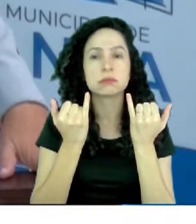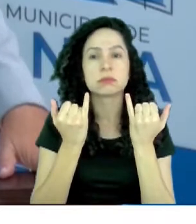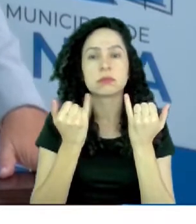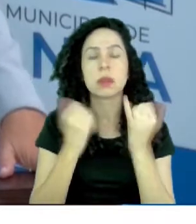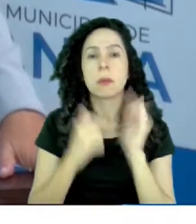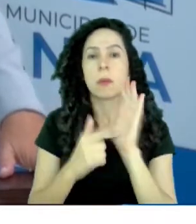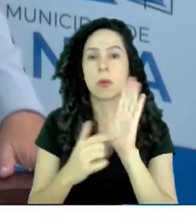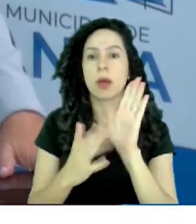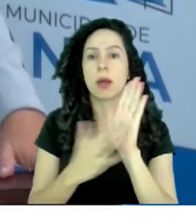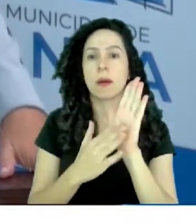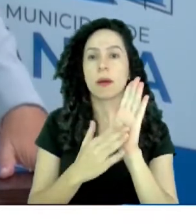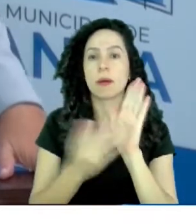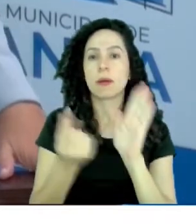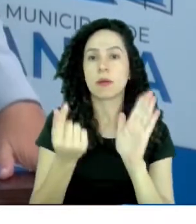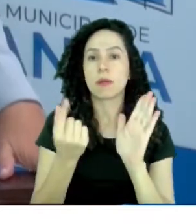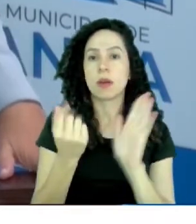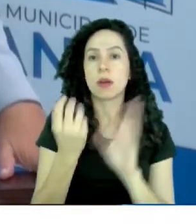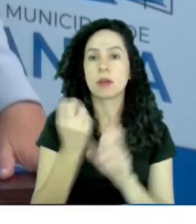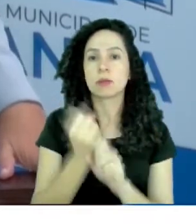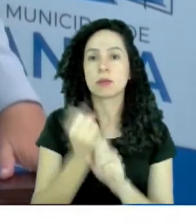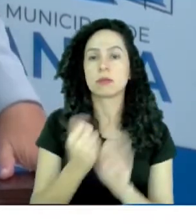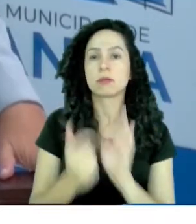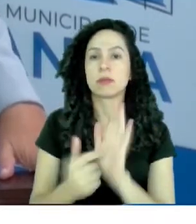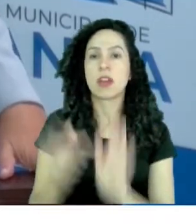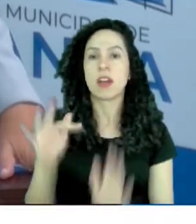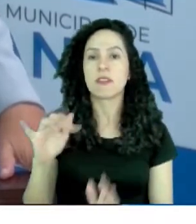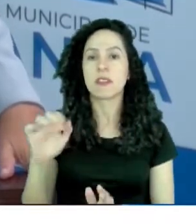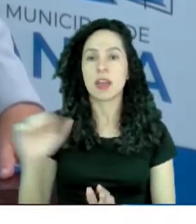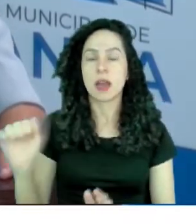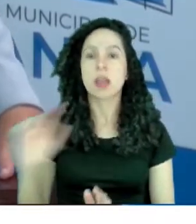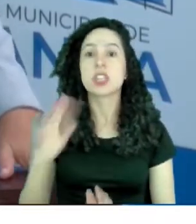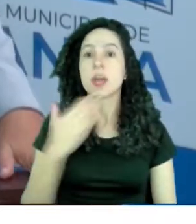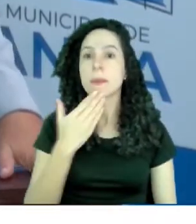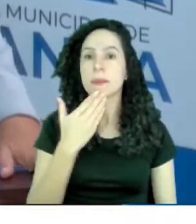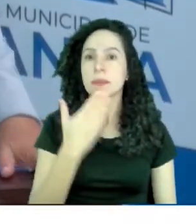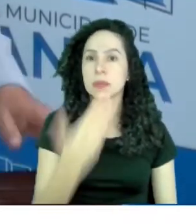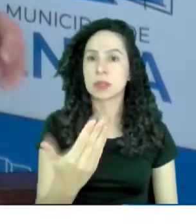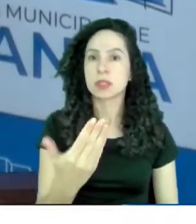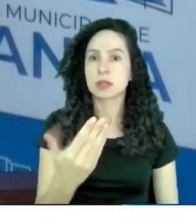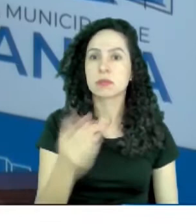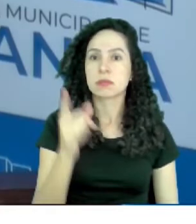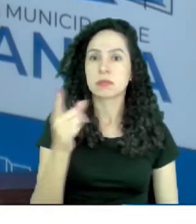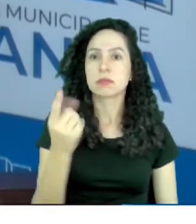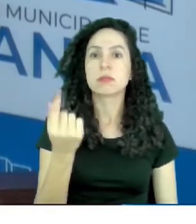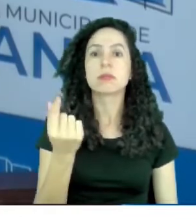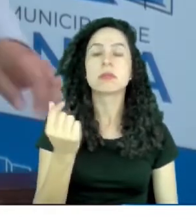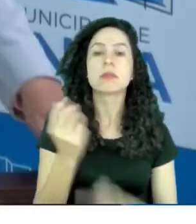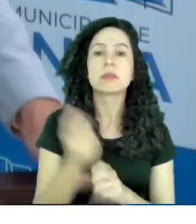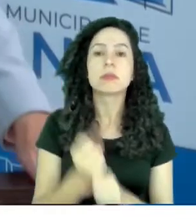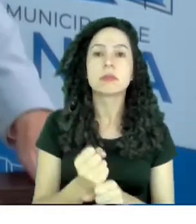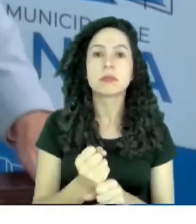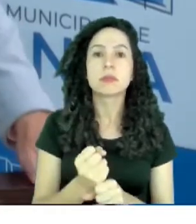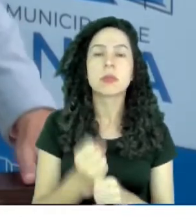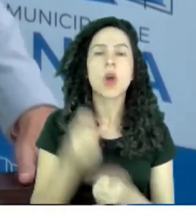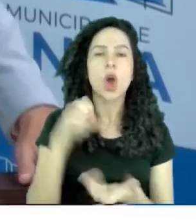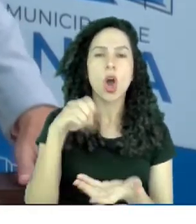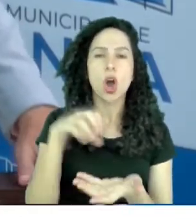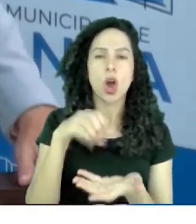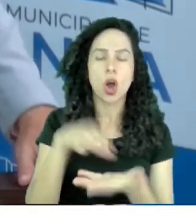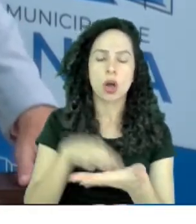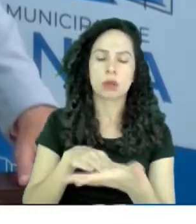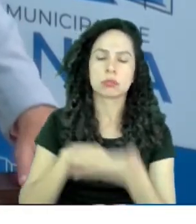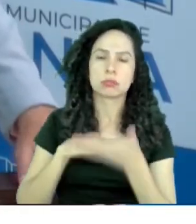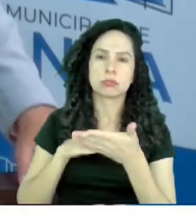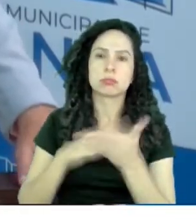conta para a FEAC, nós já fizemos um requerimento pedindo cópia dessa prestação de